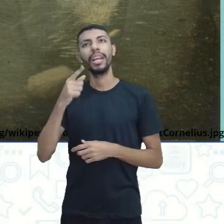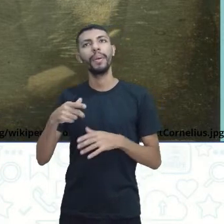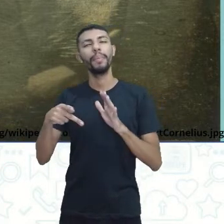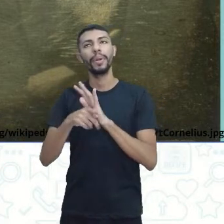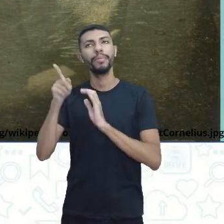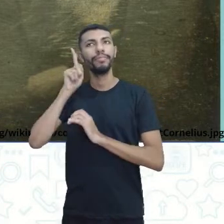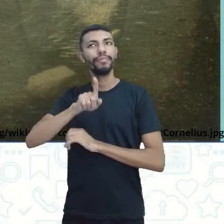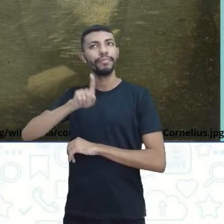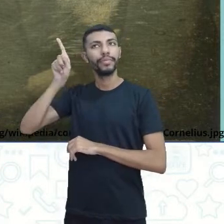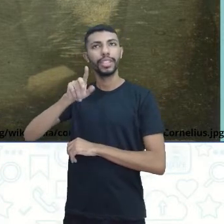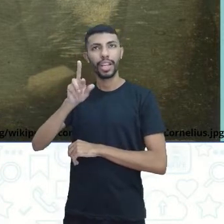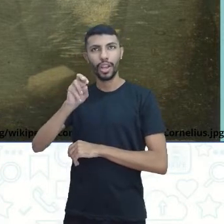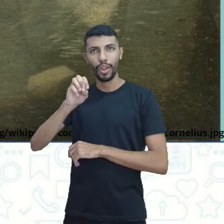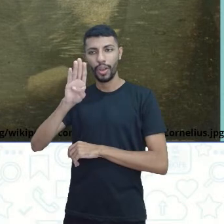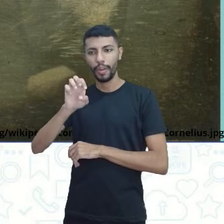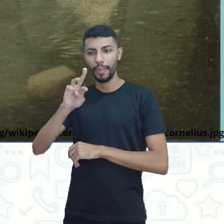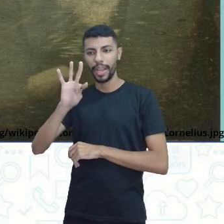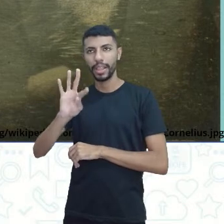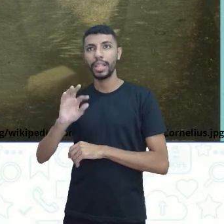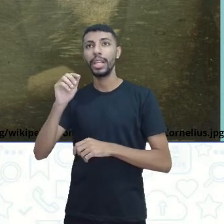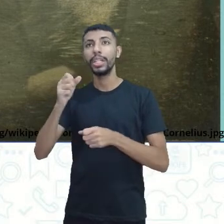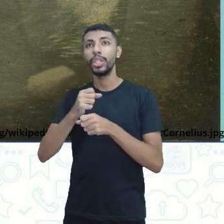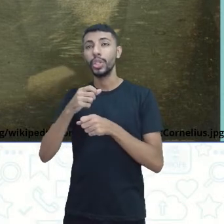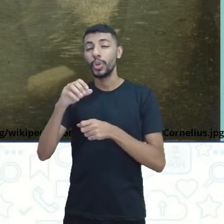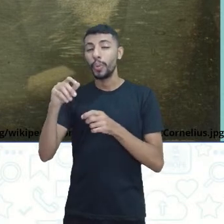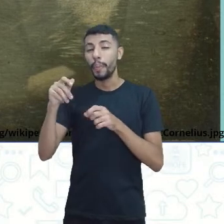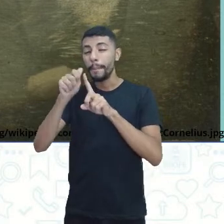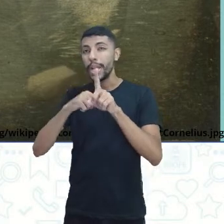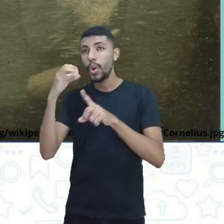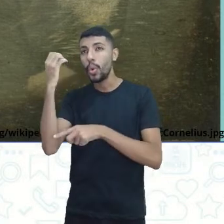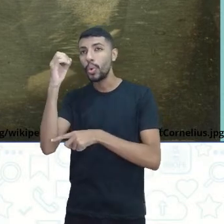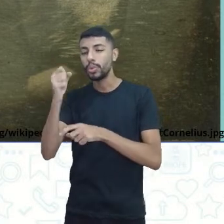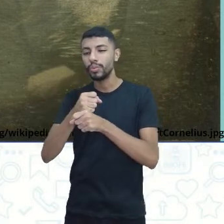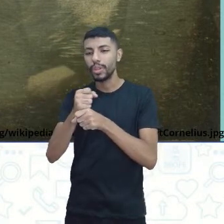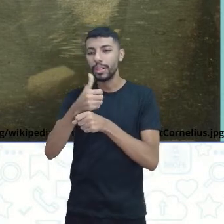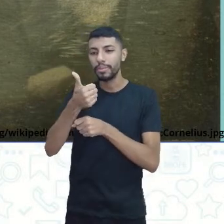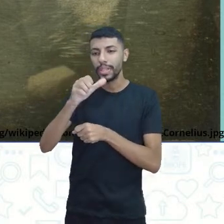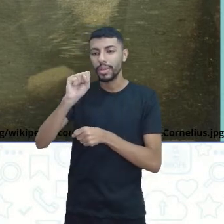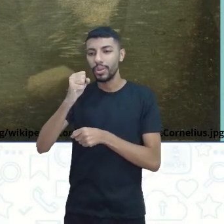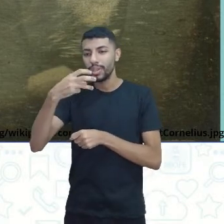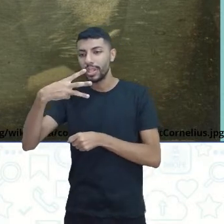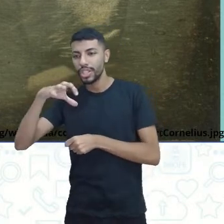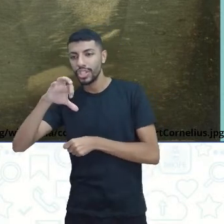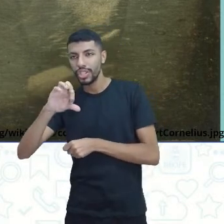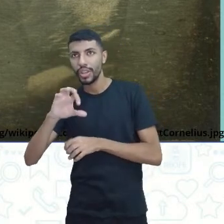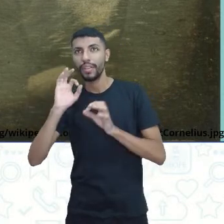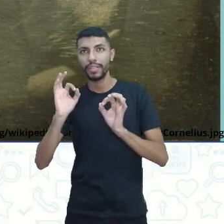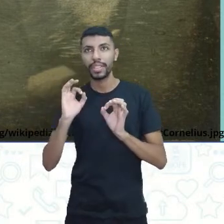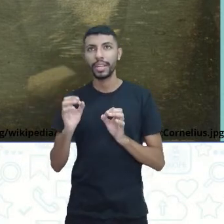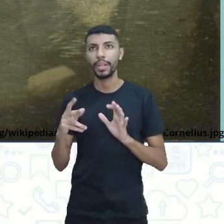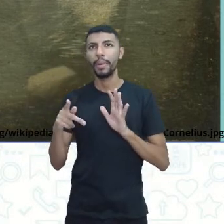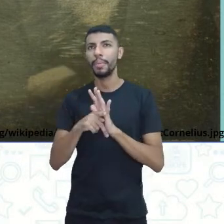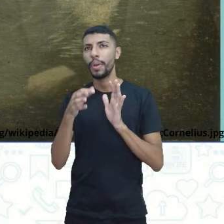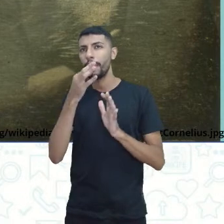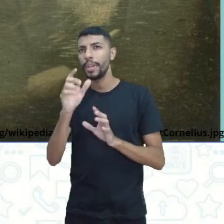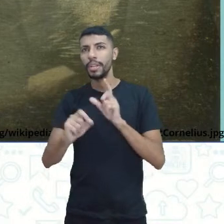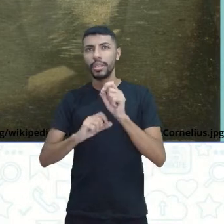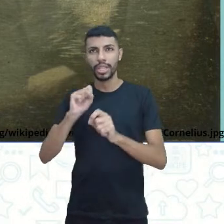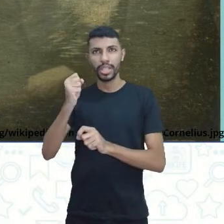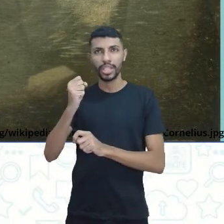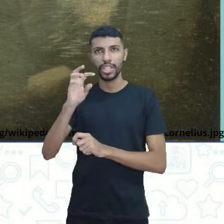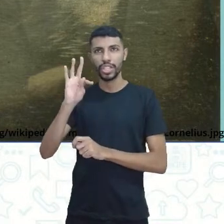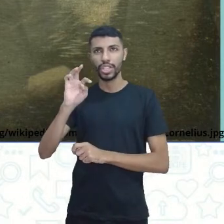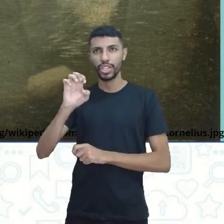Robert Cornelius, em outubro de 1839. Segundo Stephen Perloff, editor da revista The Photo